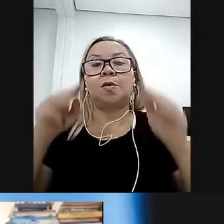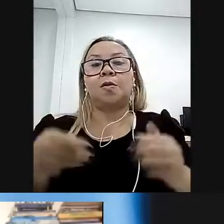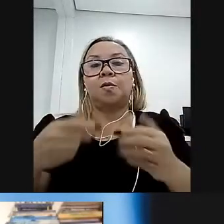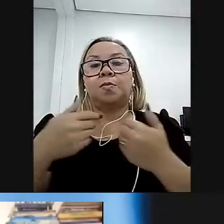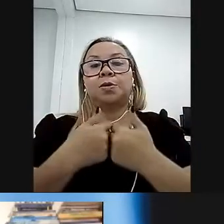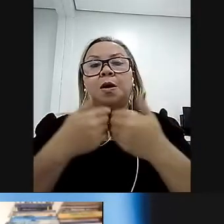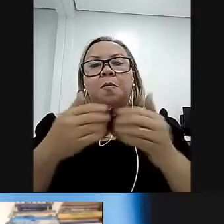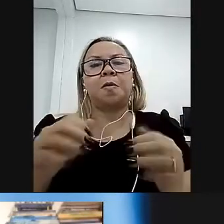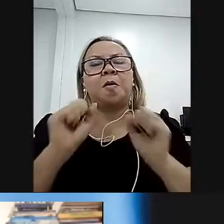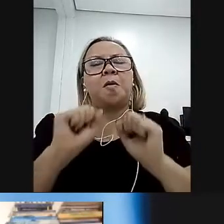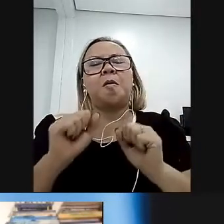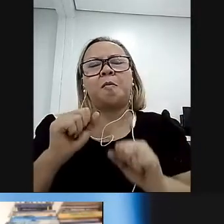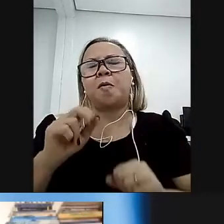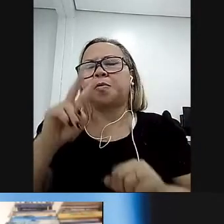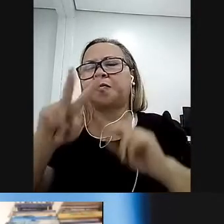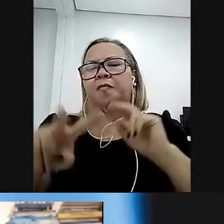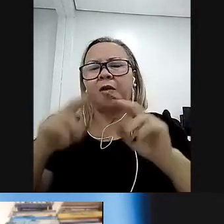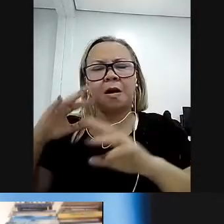quiserem.